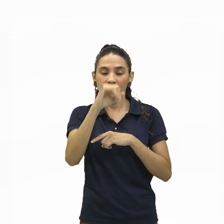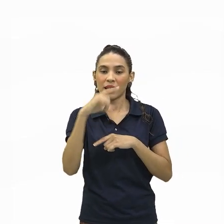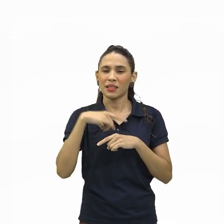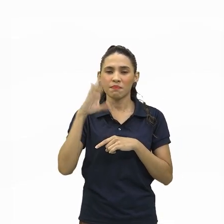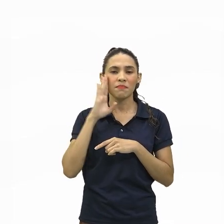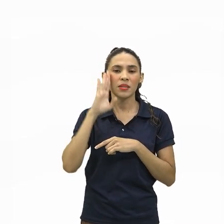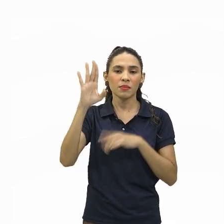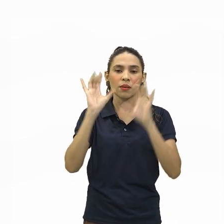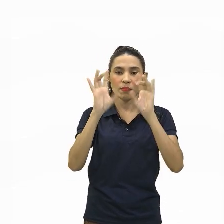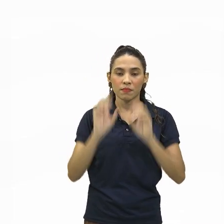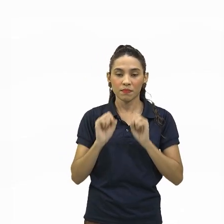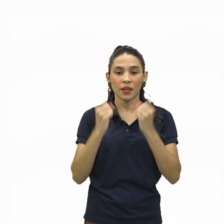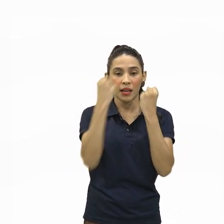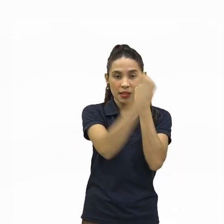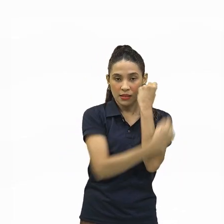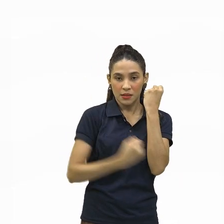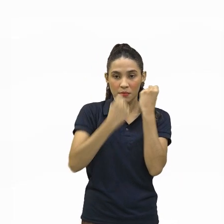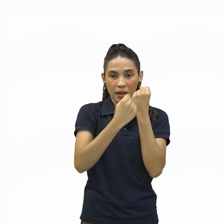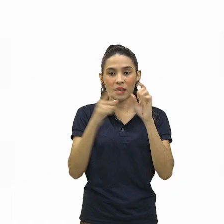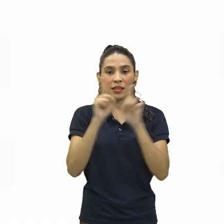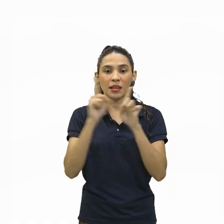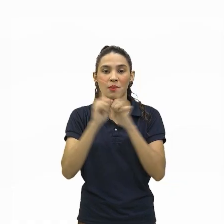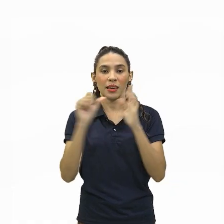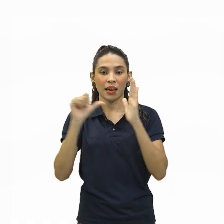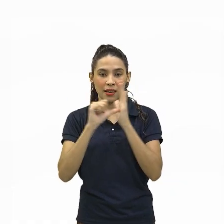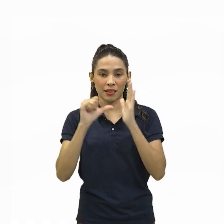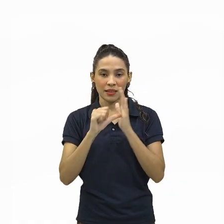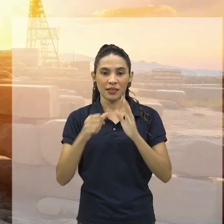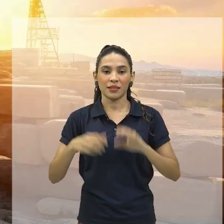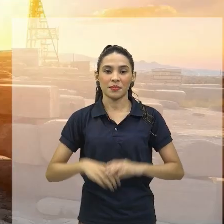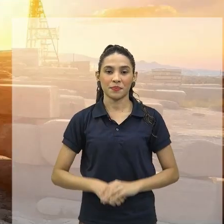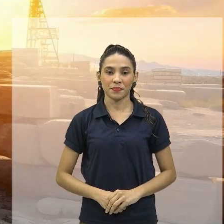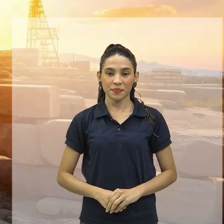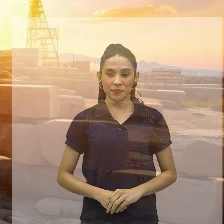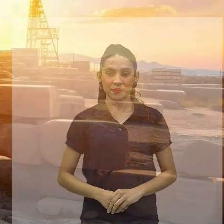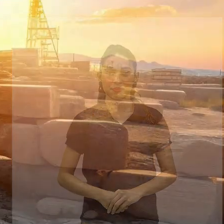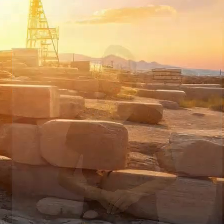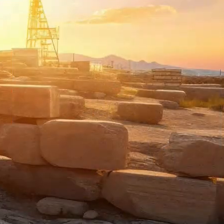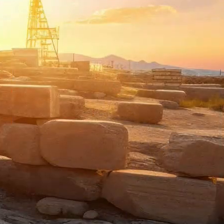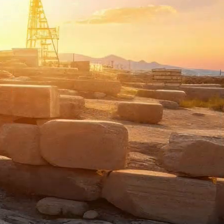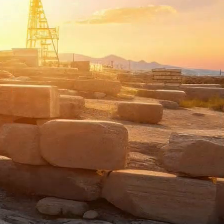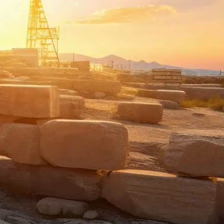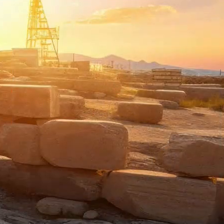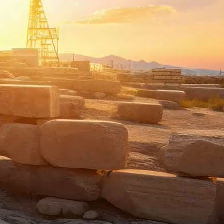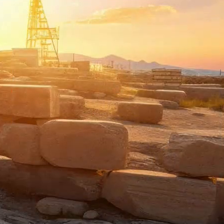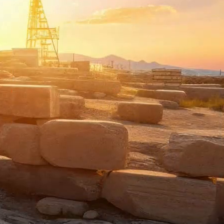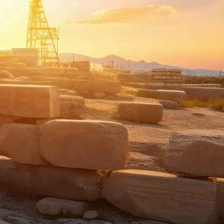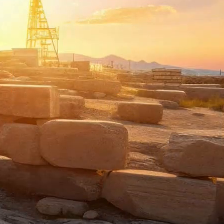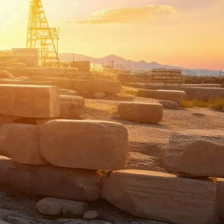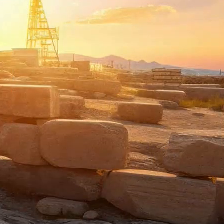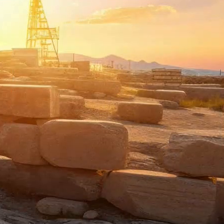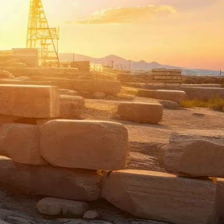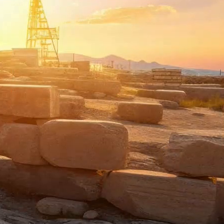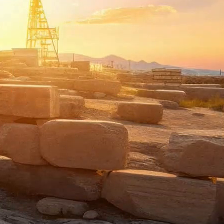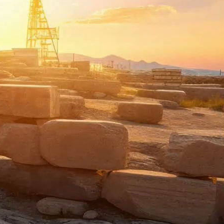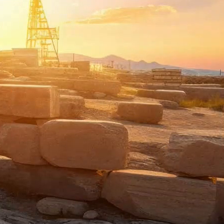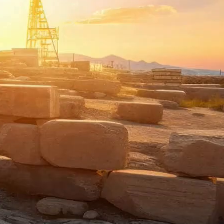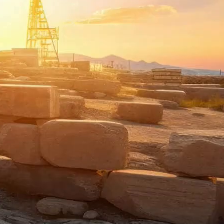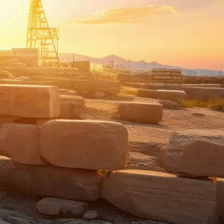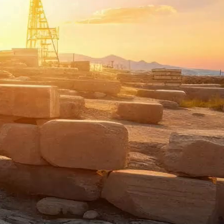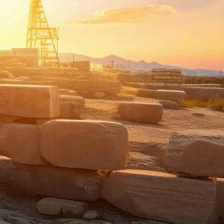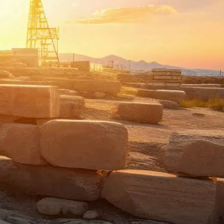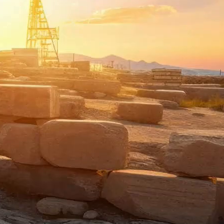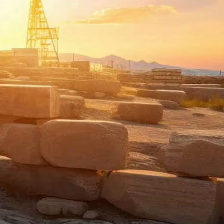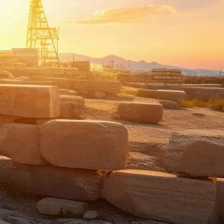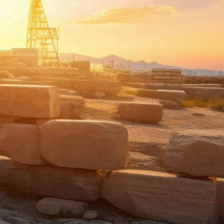destaque: Esparta e Atenas. E você percebe justamente que dentro